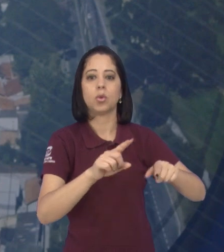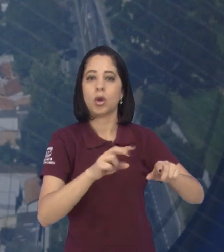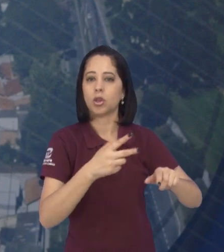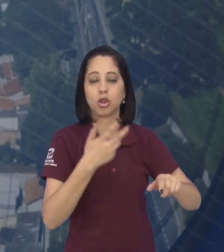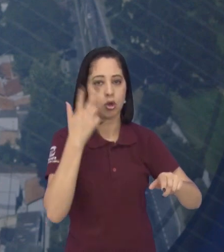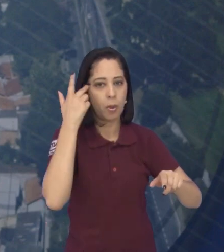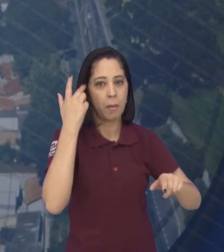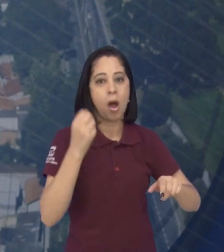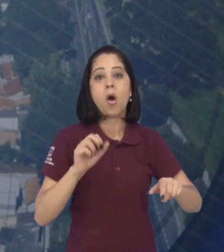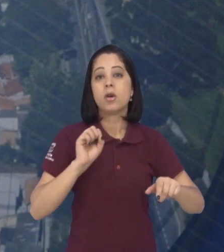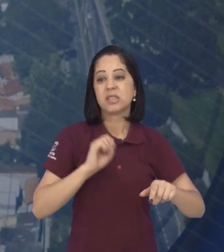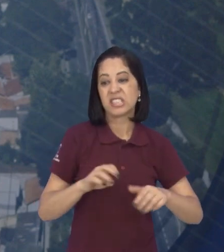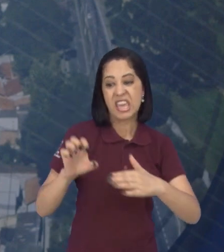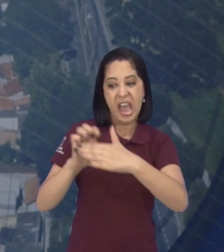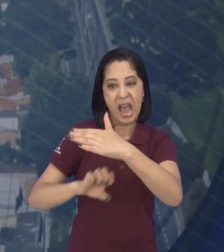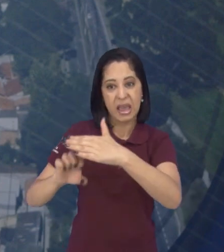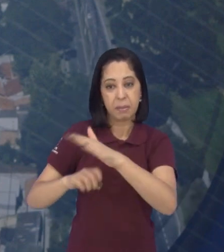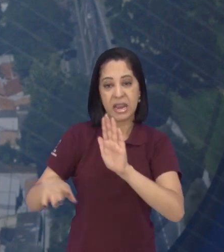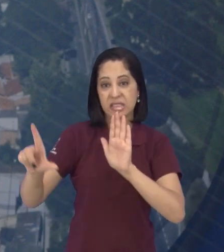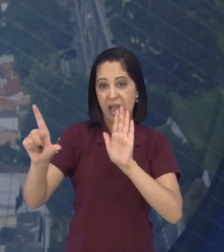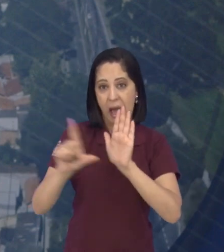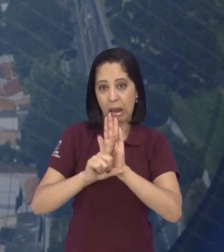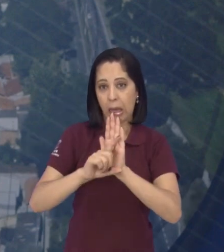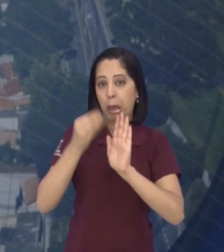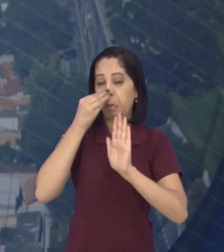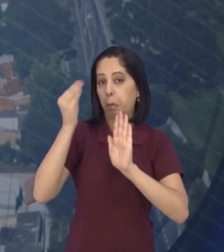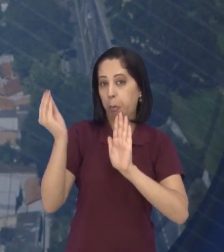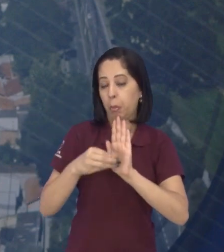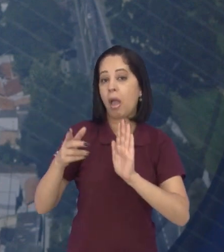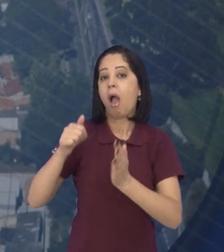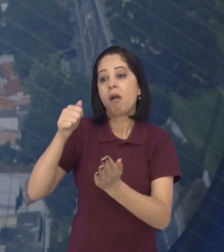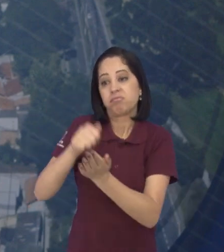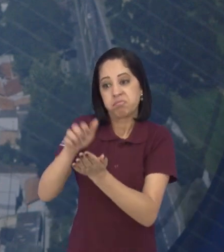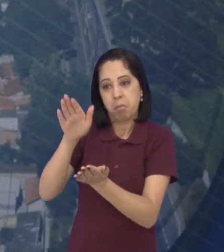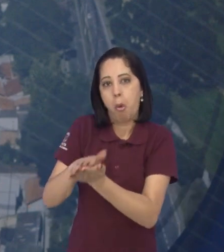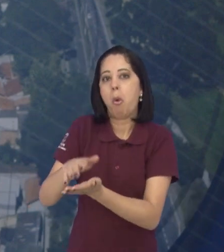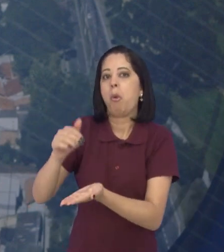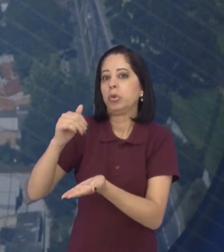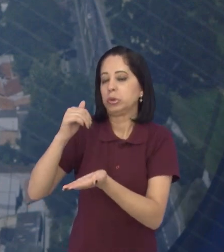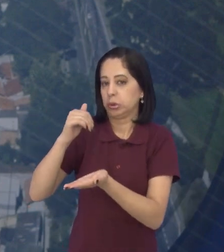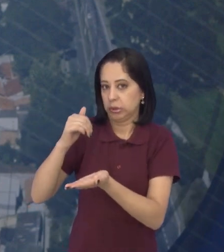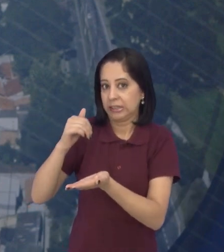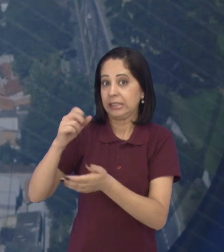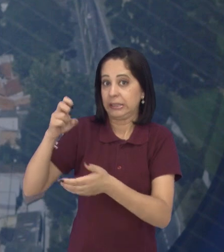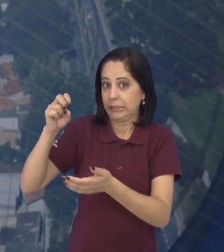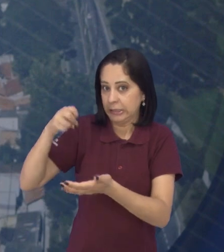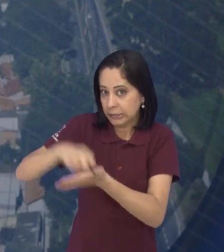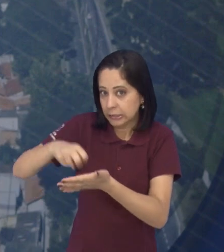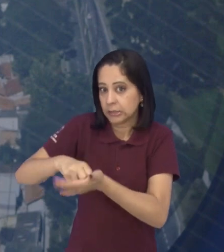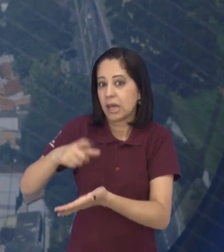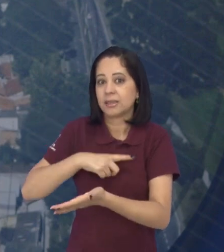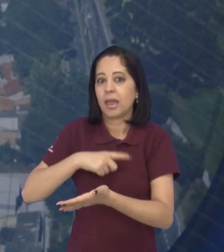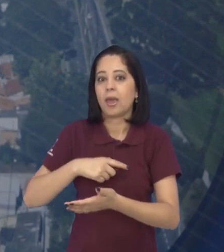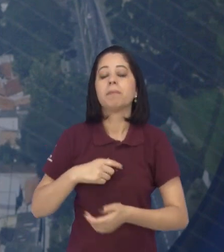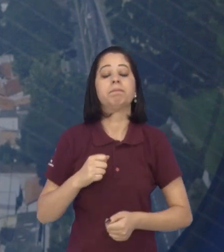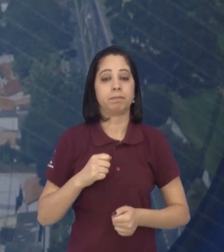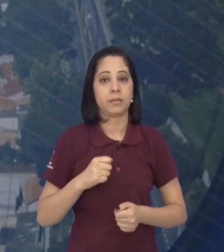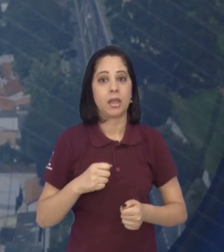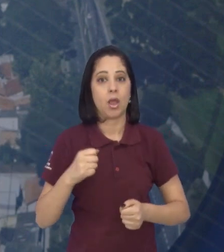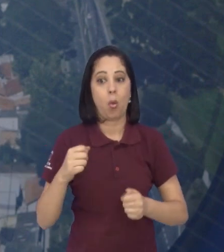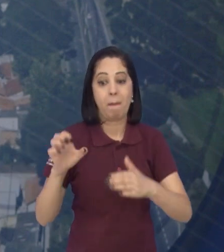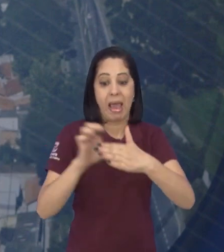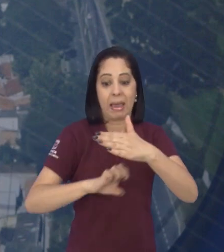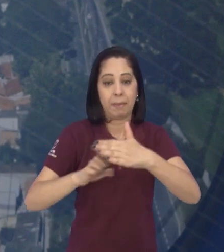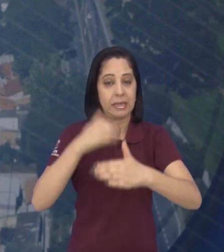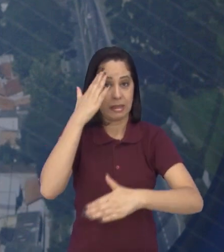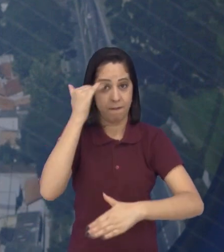cumprem, elas são penalizadas. E aí a Tamires vai trazer para a gente o caso de uma grande e famosa empresa